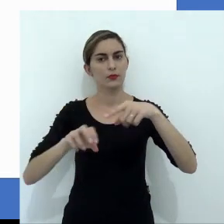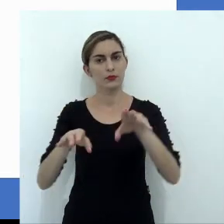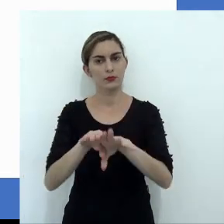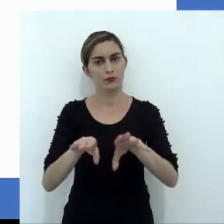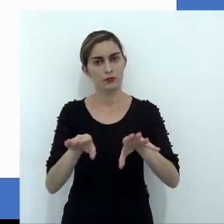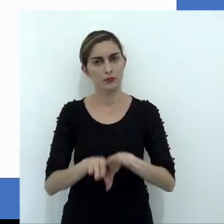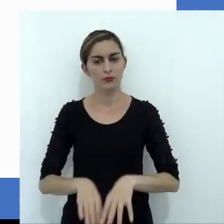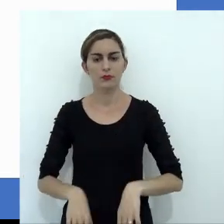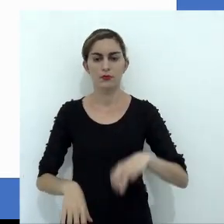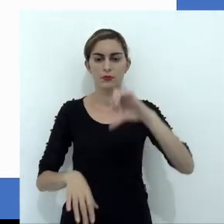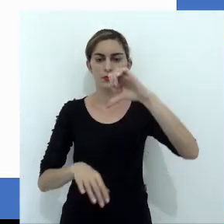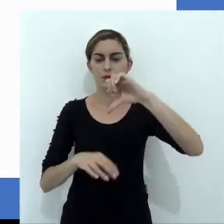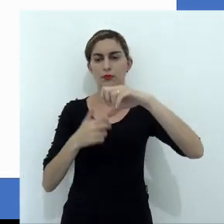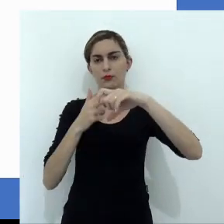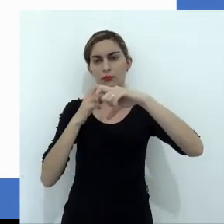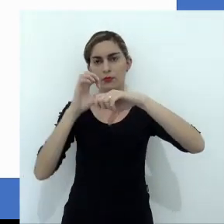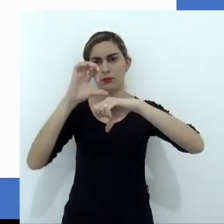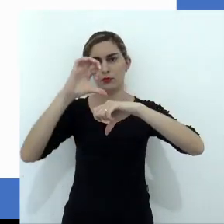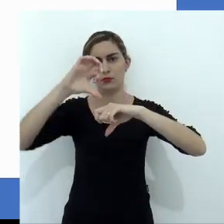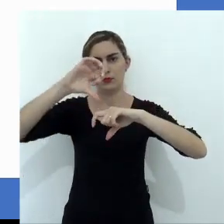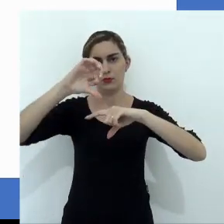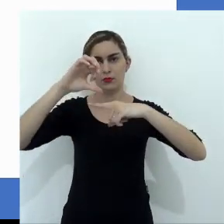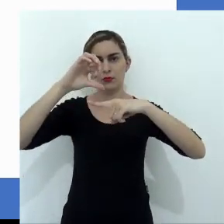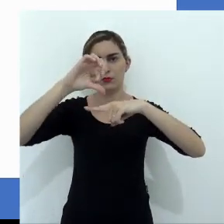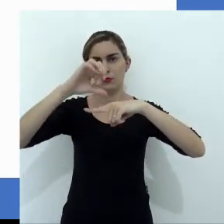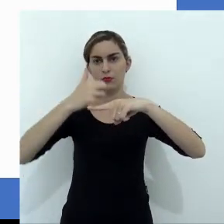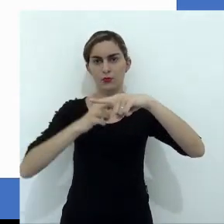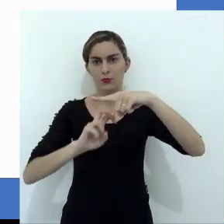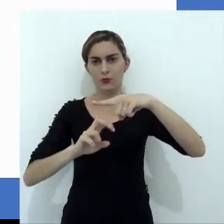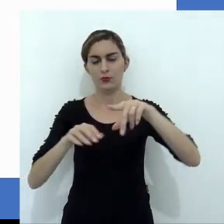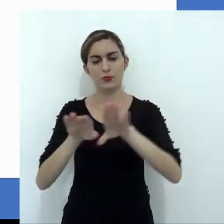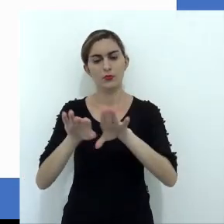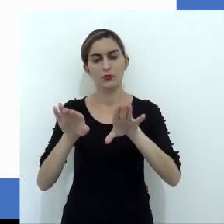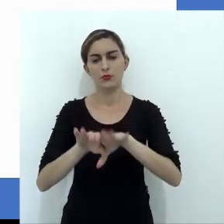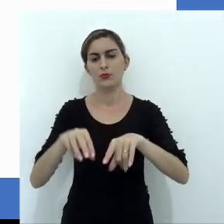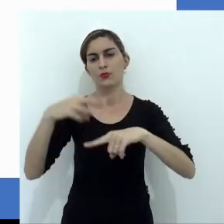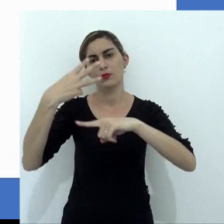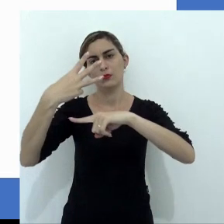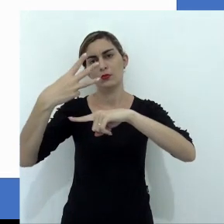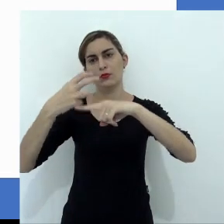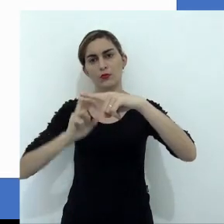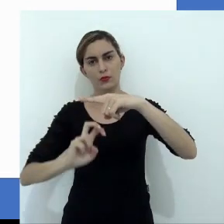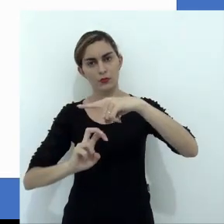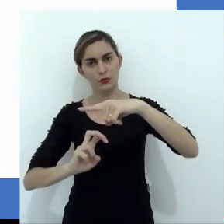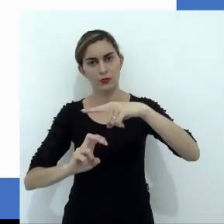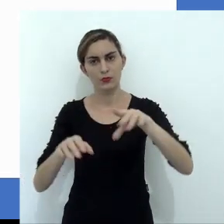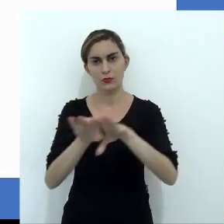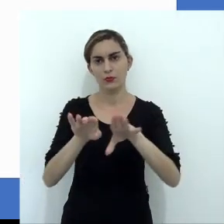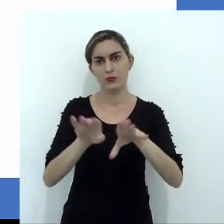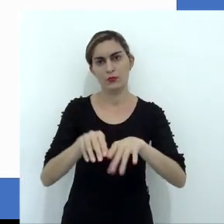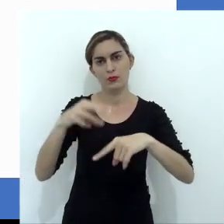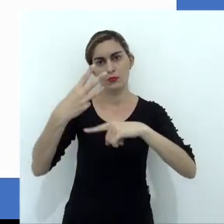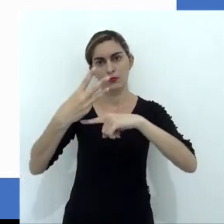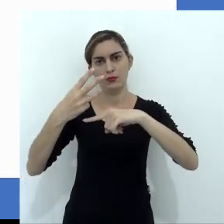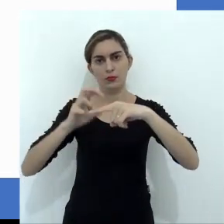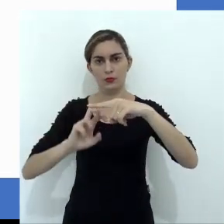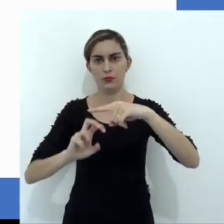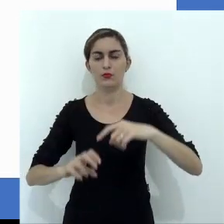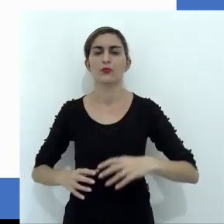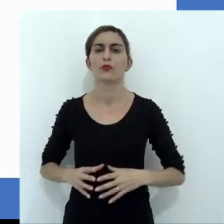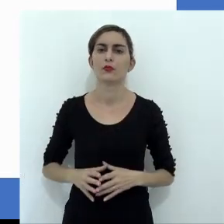aqui, 3/5. Então, resumindo essa tela das frações equivalentes, galera, ó, 9/5 é uma fração equivalente à